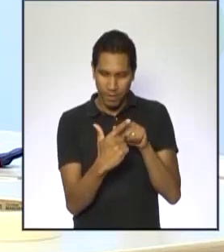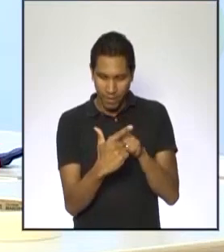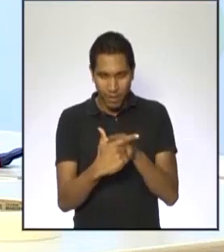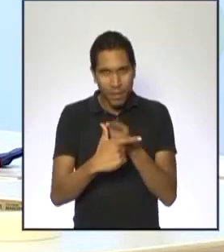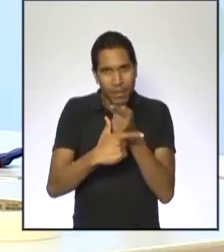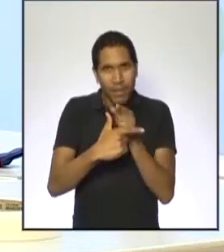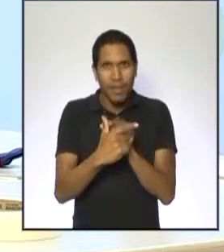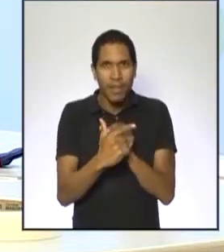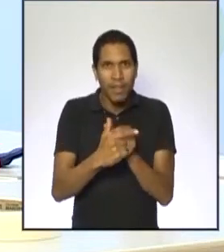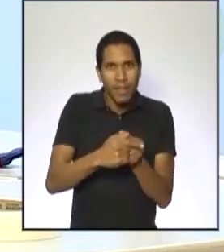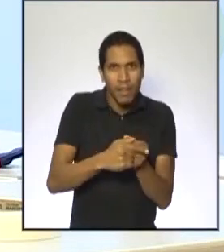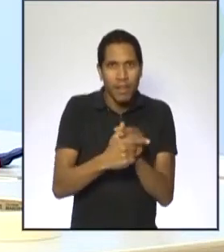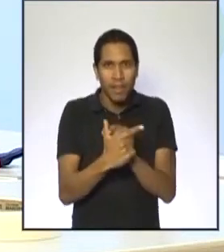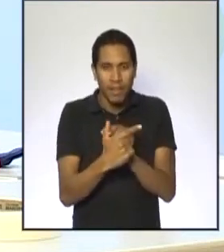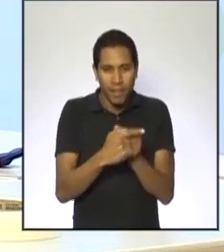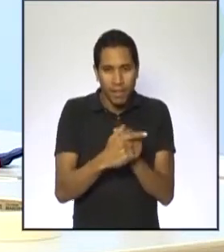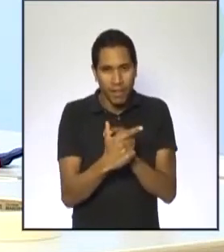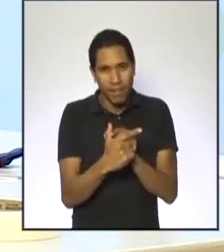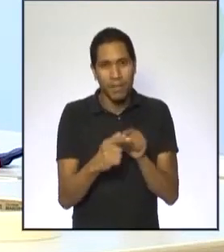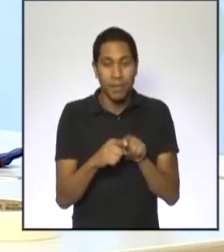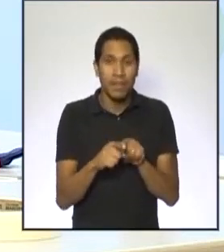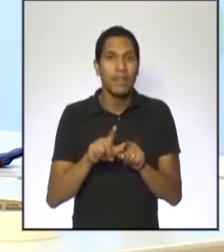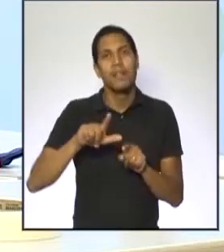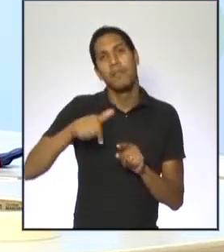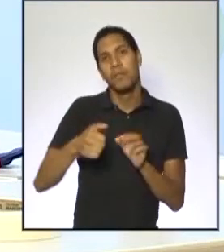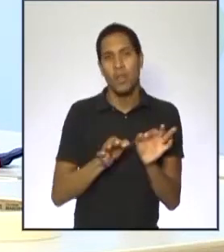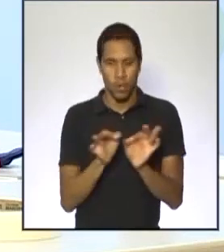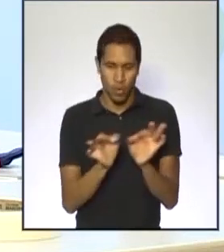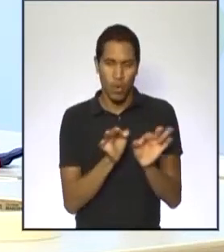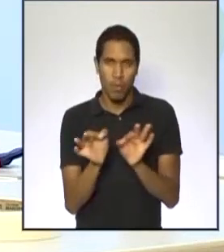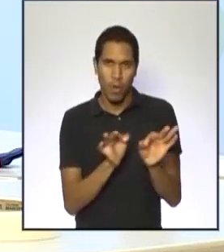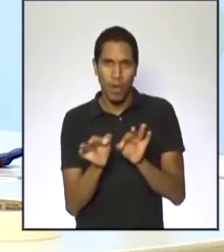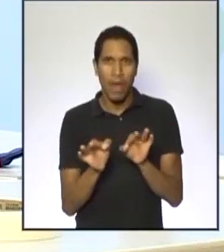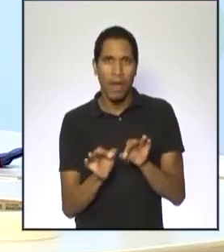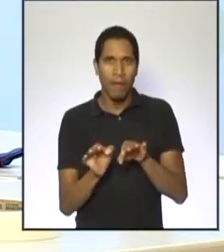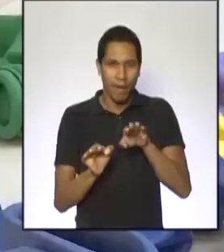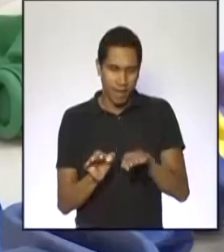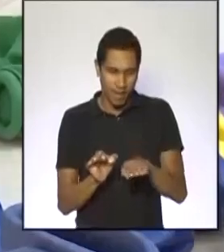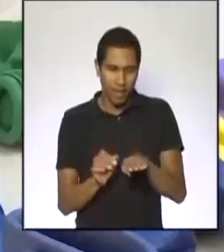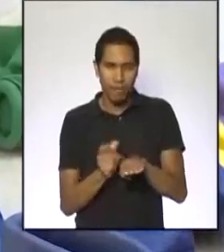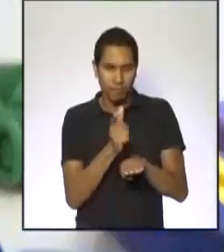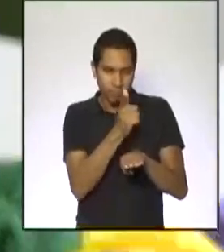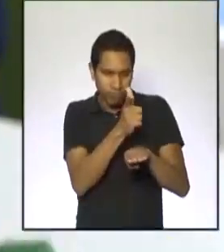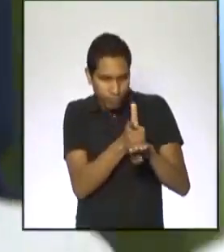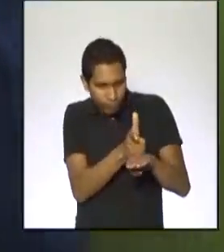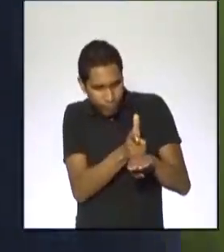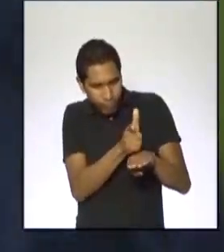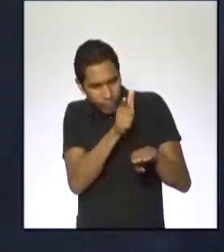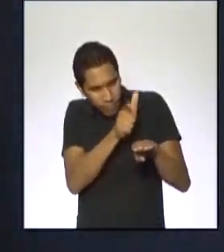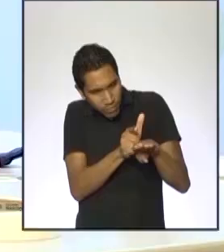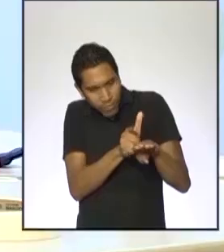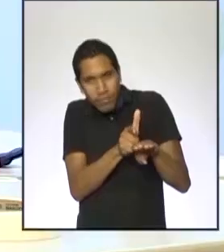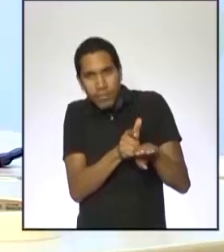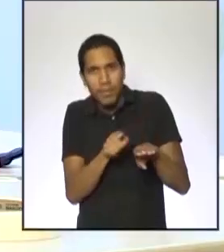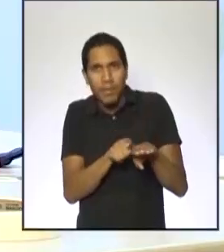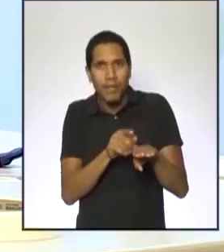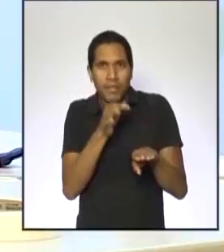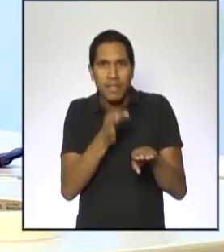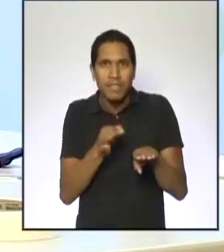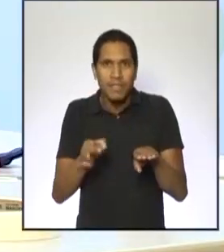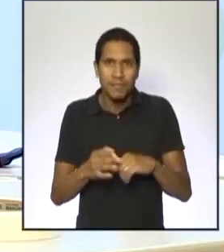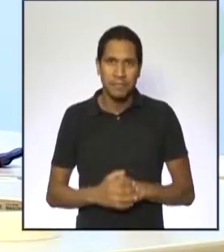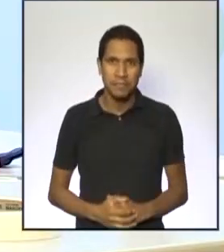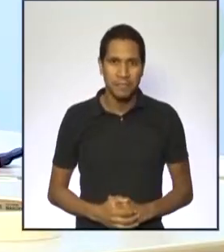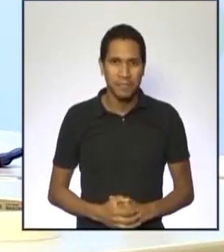montar o carrinho, ela consegue ficar com peso aqui certinho. Vamos, então, fazer o teste